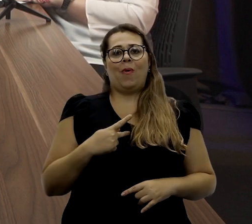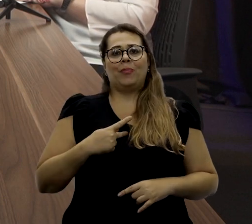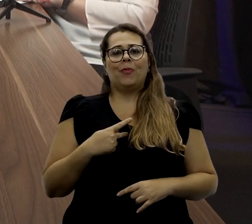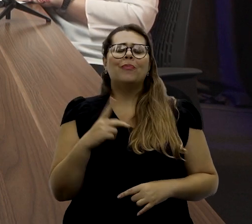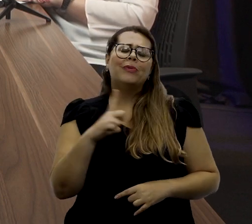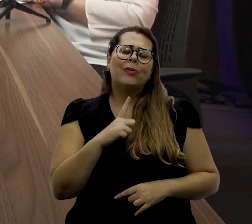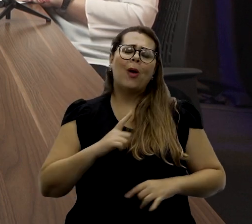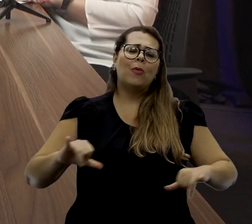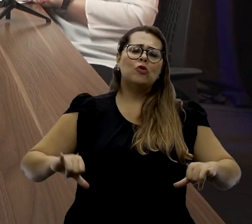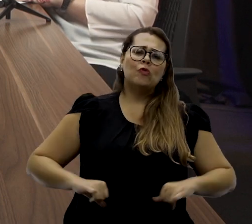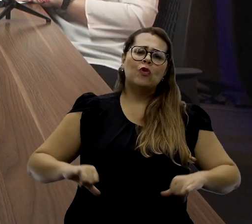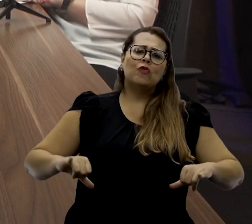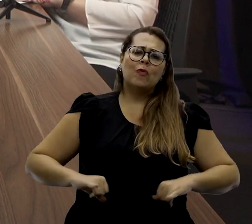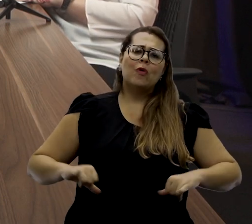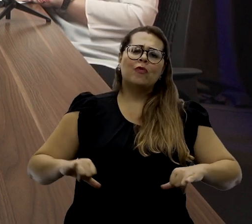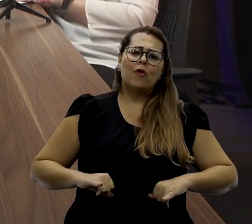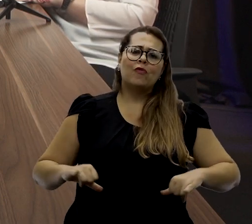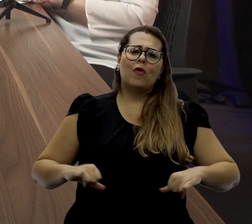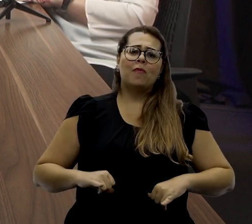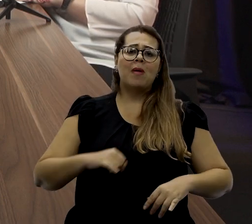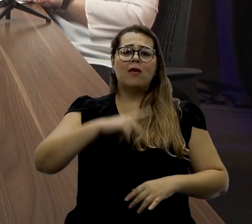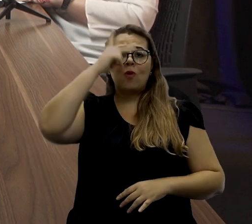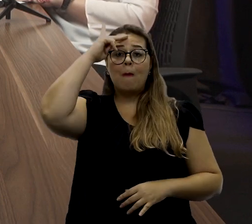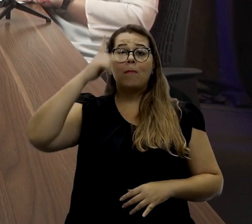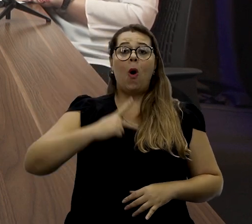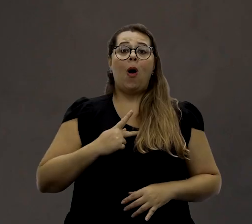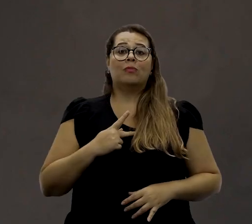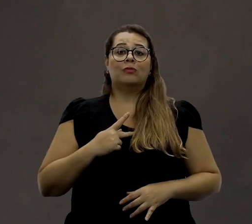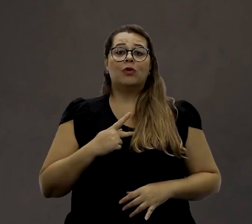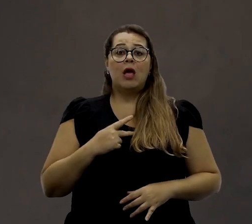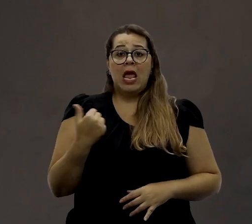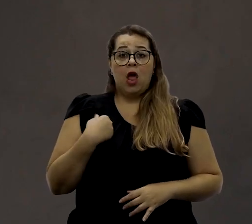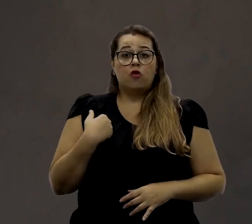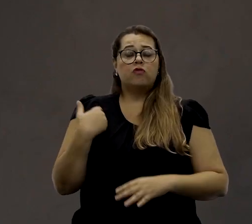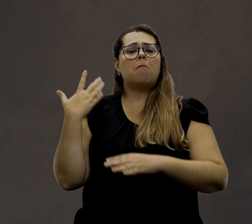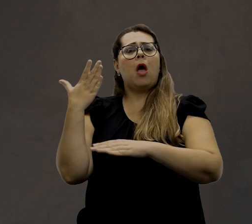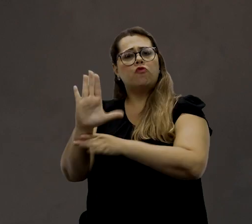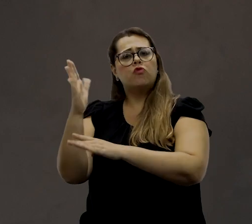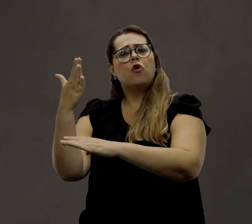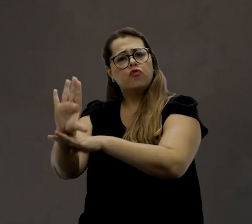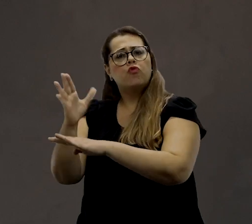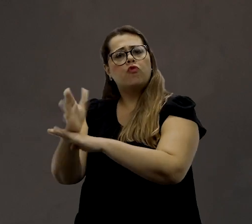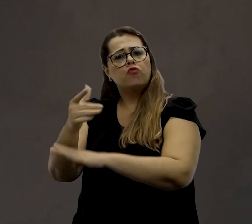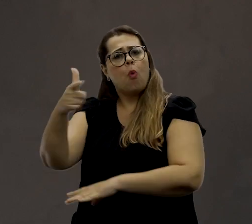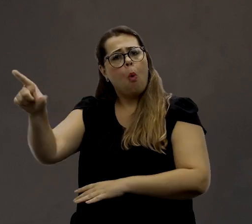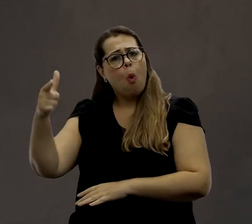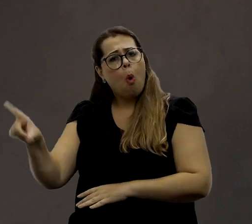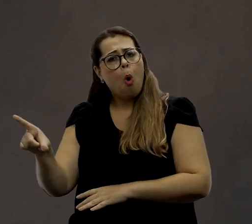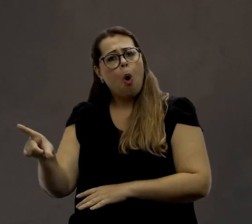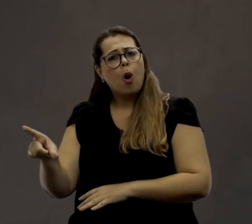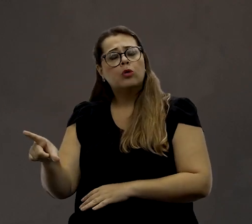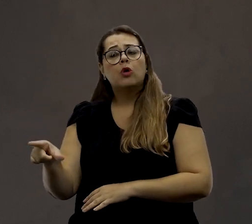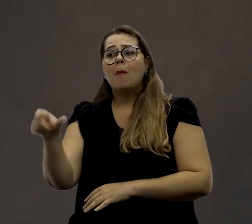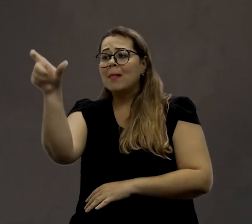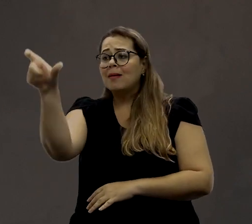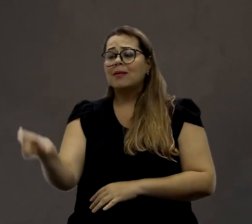aspecto, nesse ficar atendendo ali o desejo do outro como se fosse um servo do outro, né? E às vezes não atende o outro porque não é